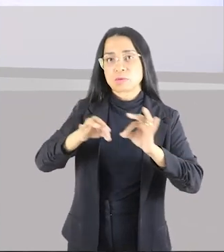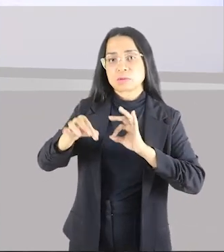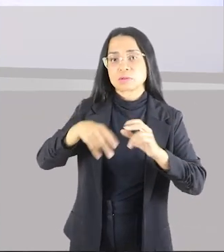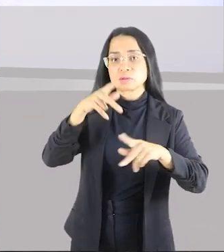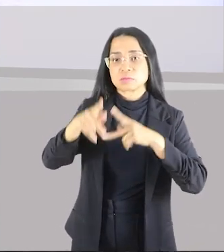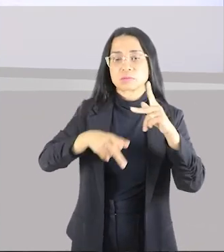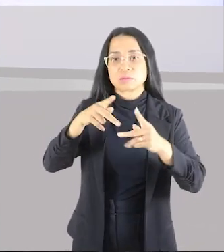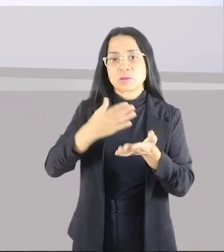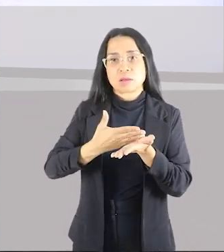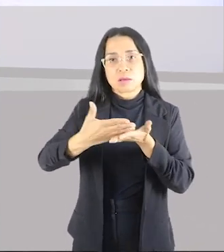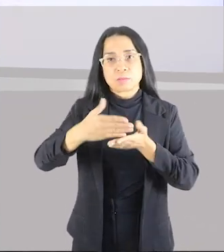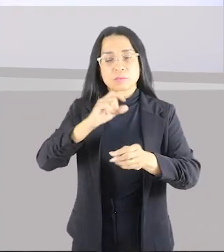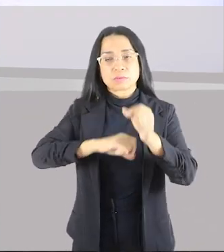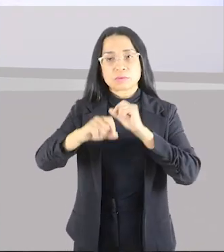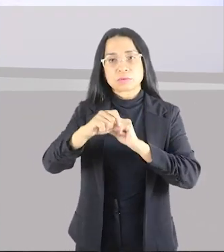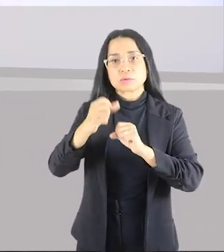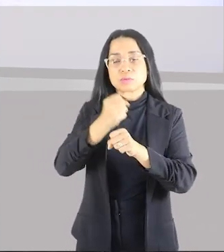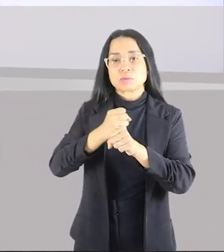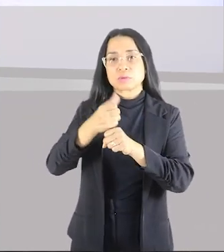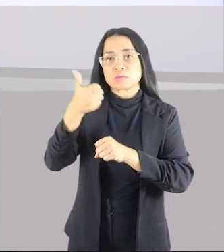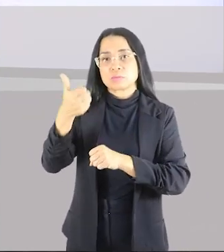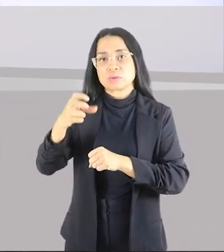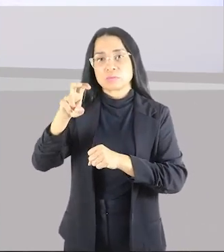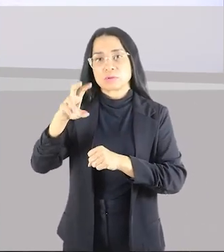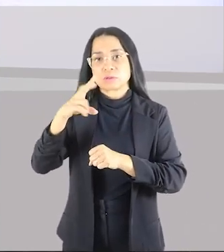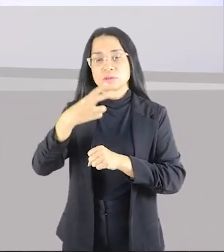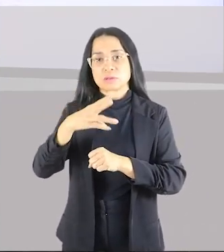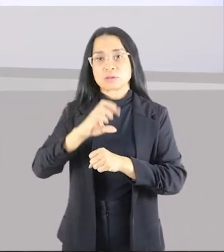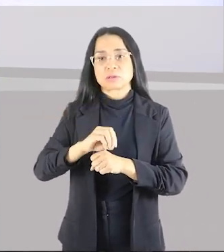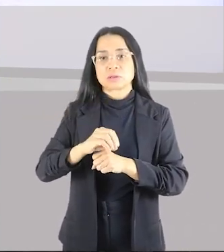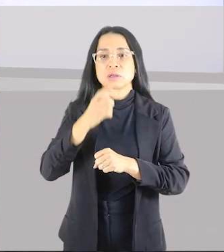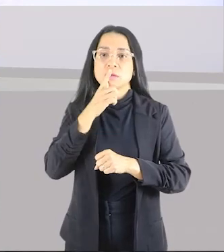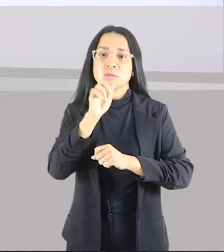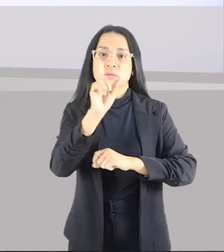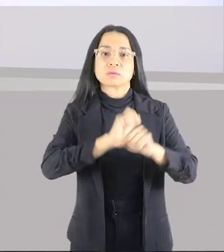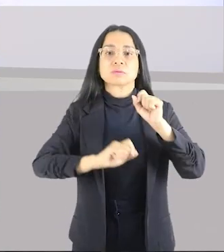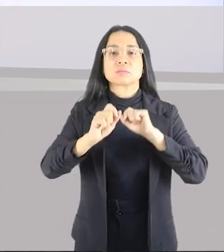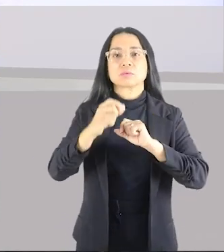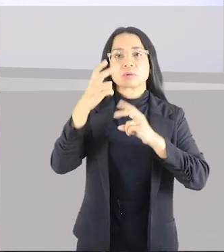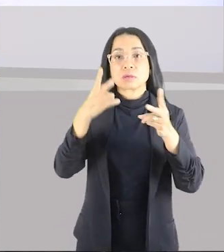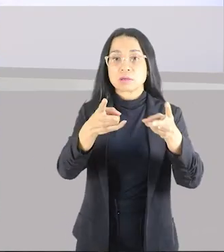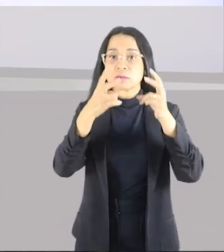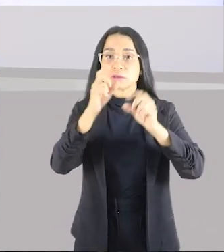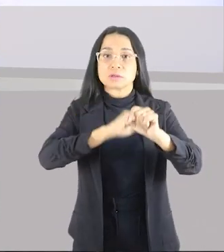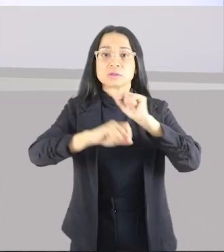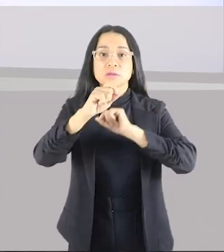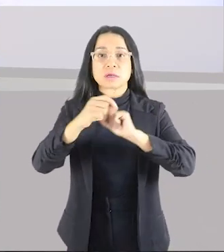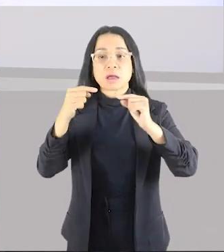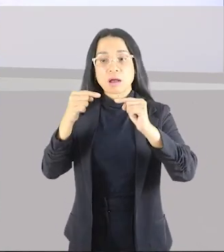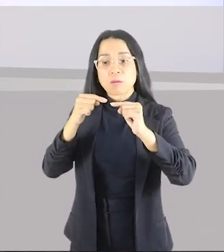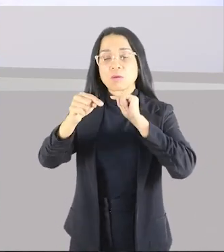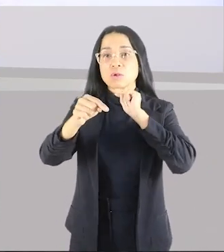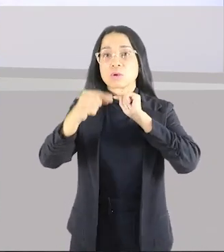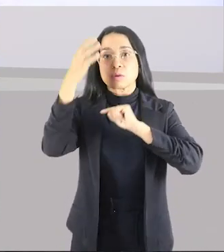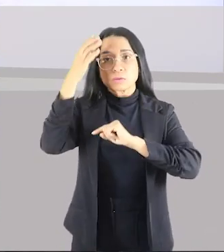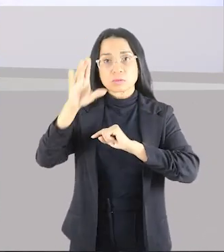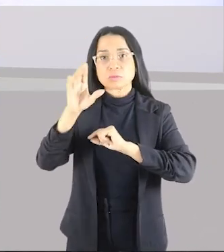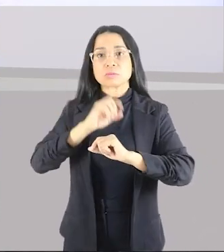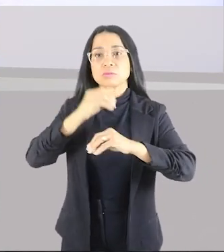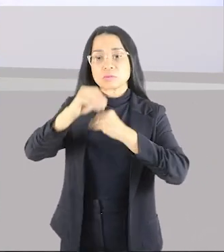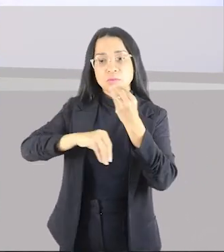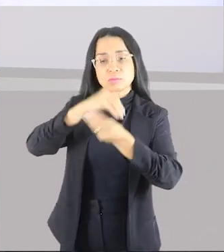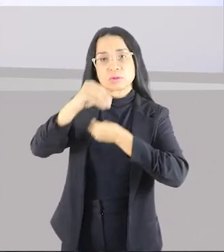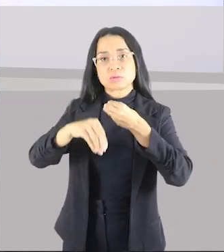população a partir mesmo de 1530, nós conseguimos enxergar aí um choque de culturas e uma mescla